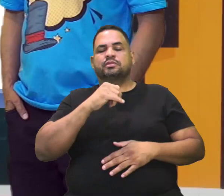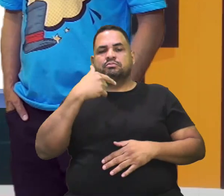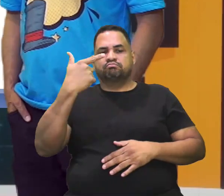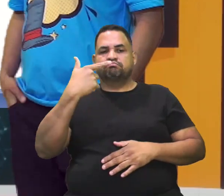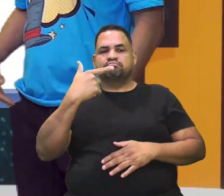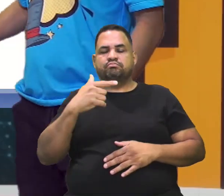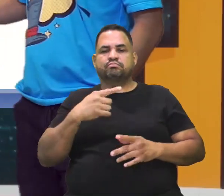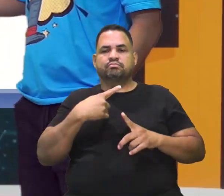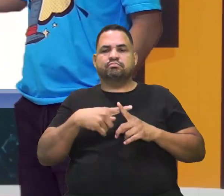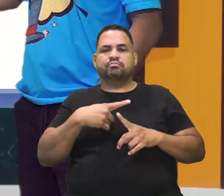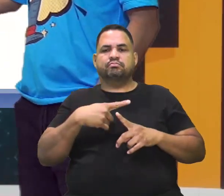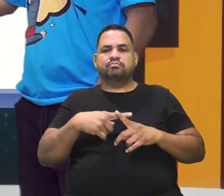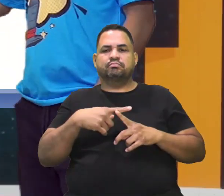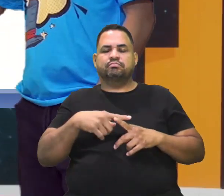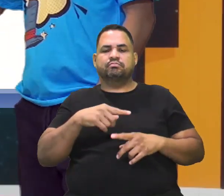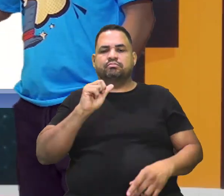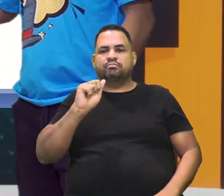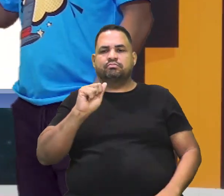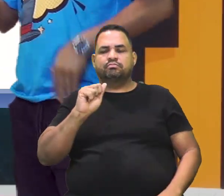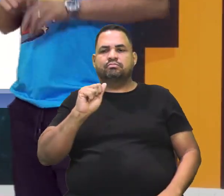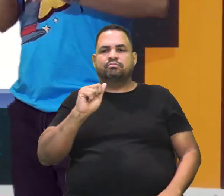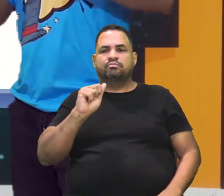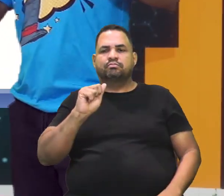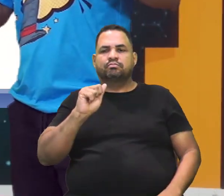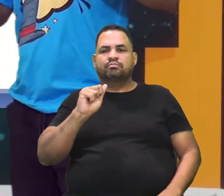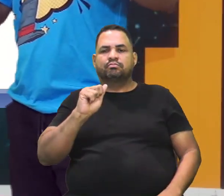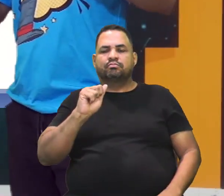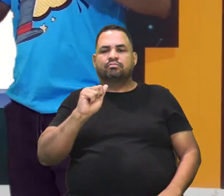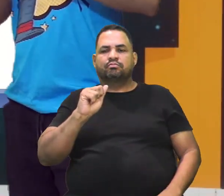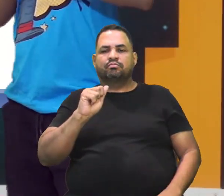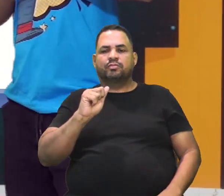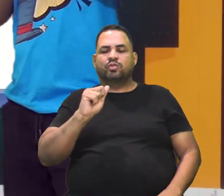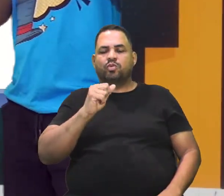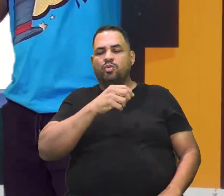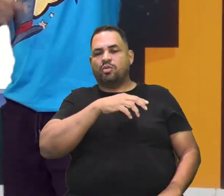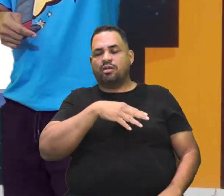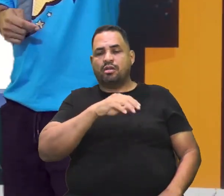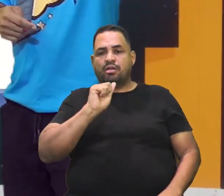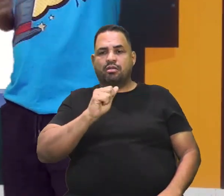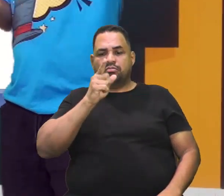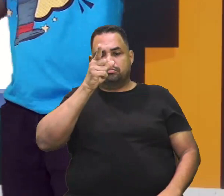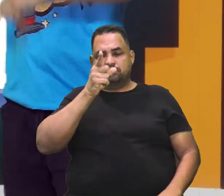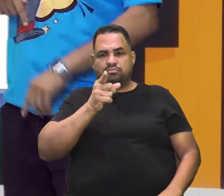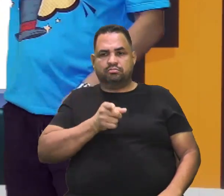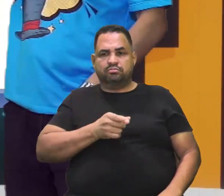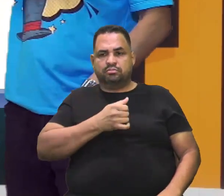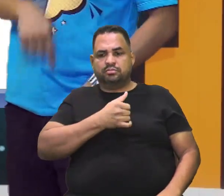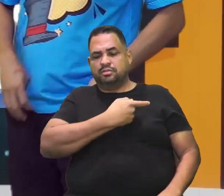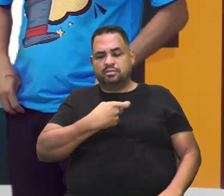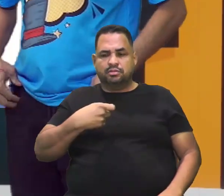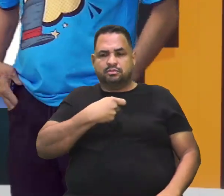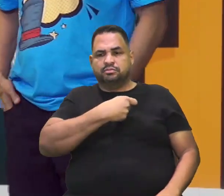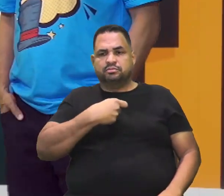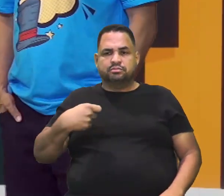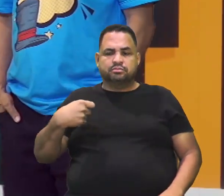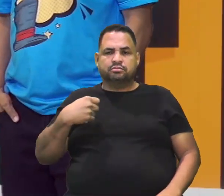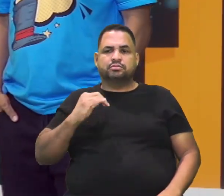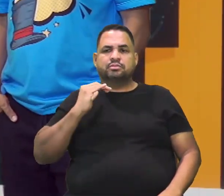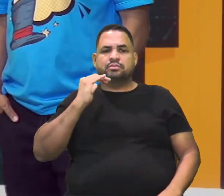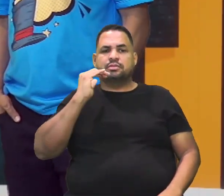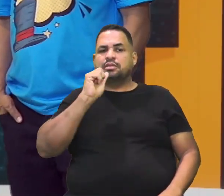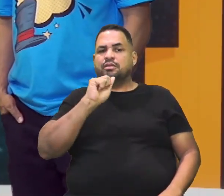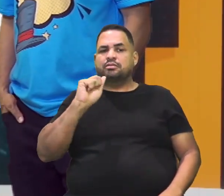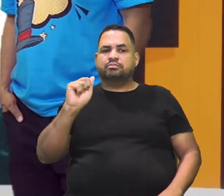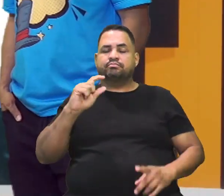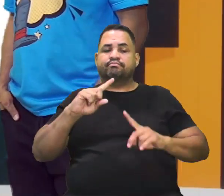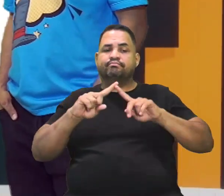y, tá? Porque o A, só um pouquinho, o A é o eixo maior. Se o eixo maior estiver no y, quem vai estar com ele é o y.